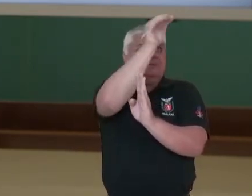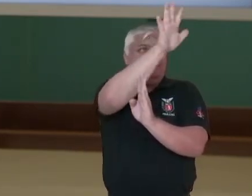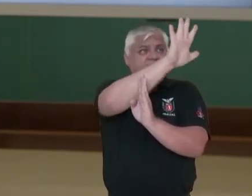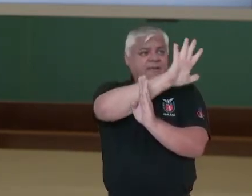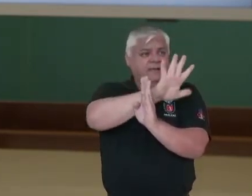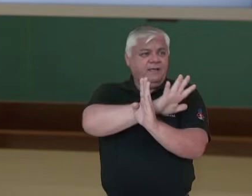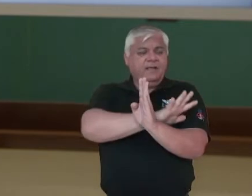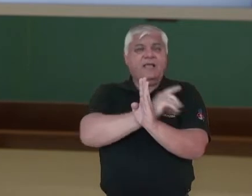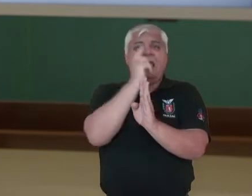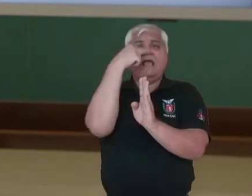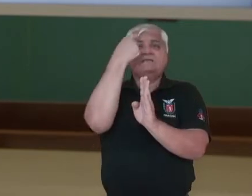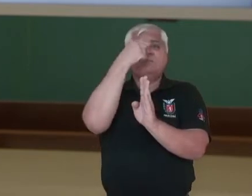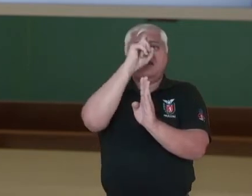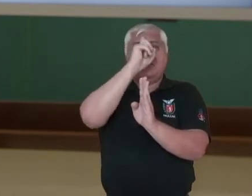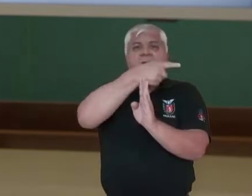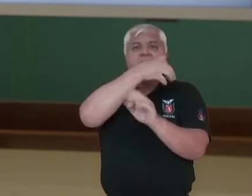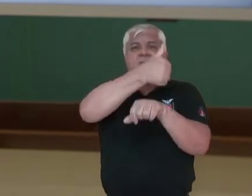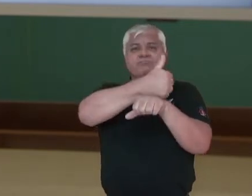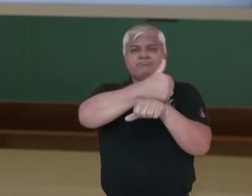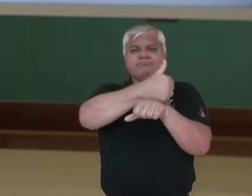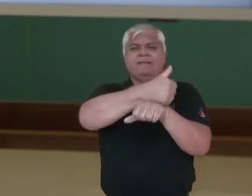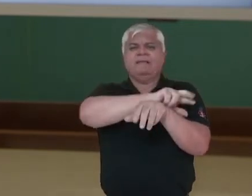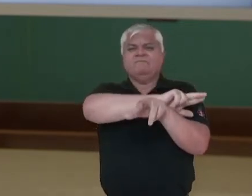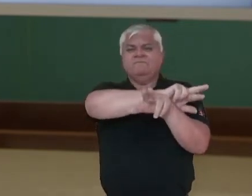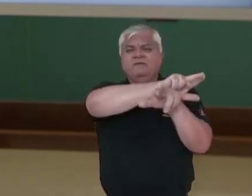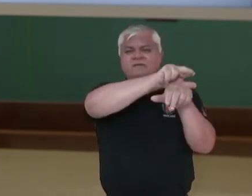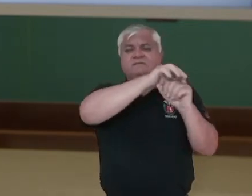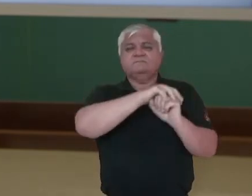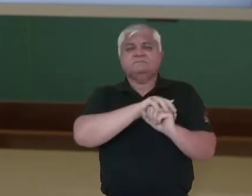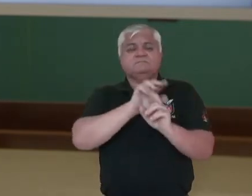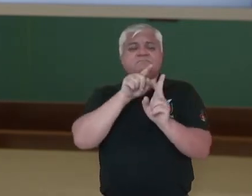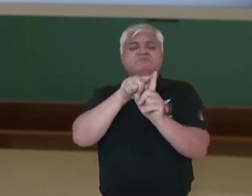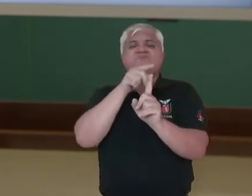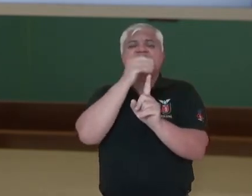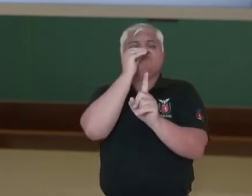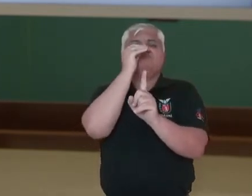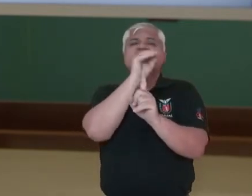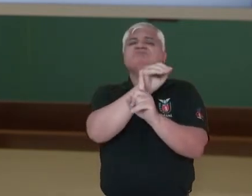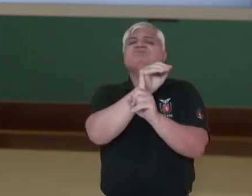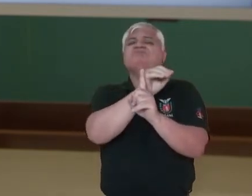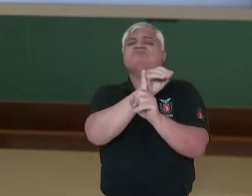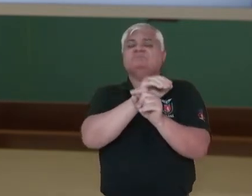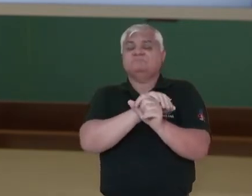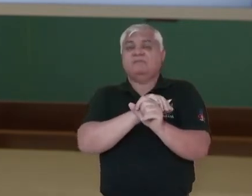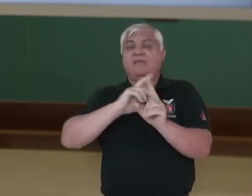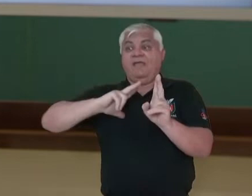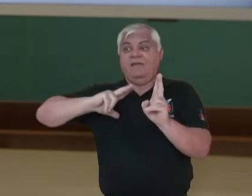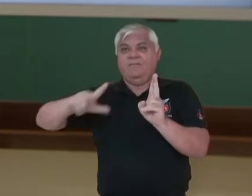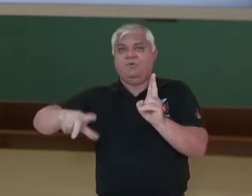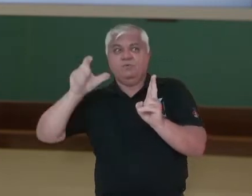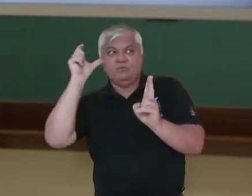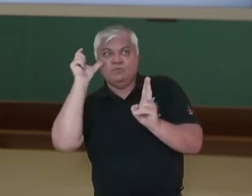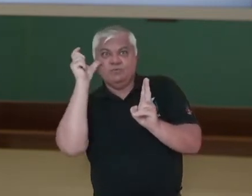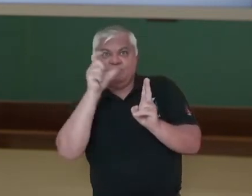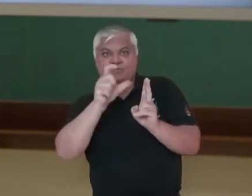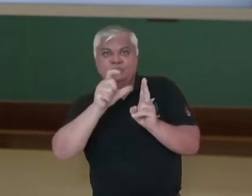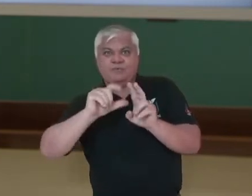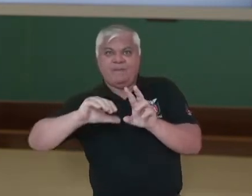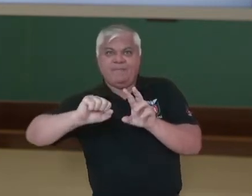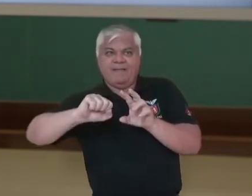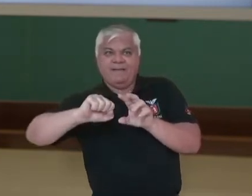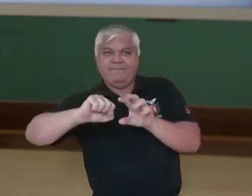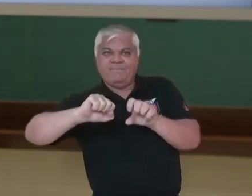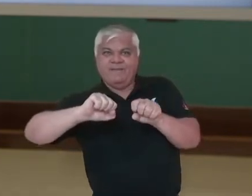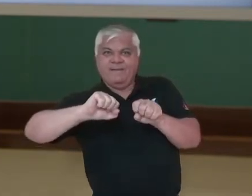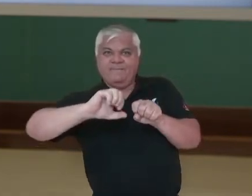de domínio espanhol, então era muita coisa, né? Esse desinteresse ali fez com que os portugueses avançassem em direção